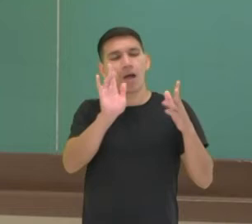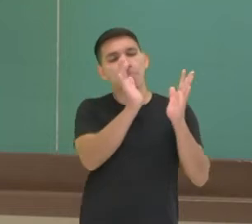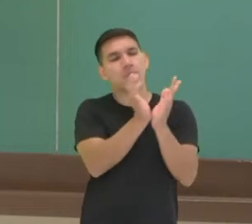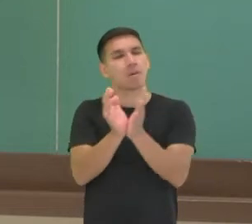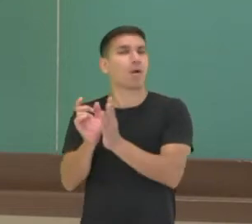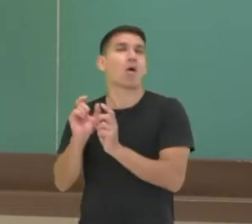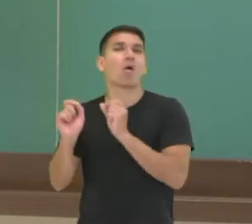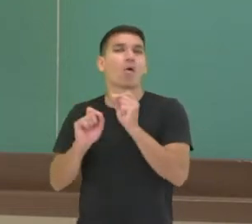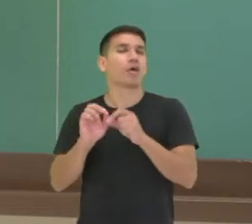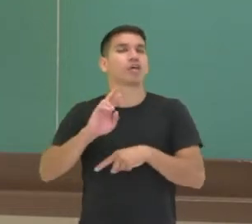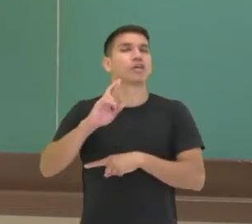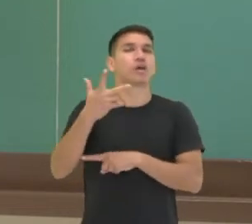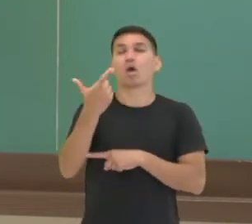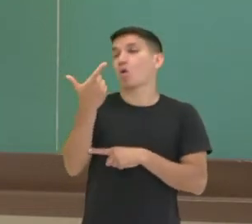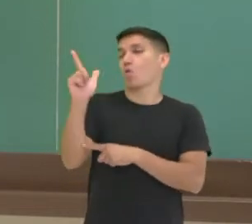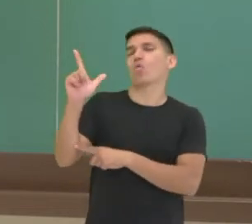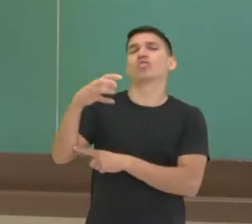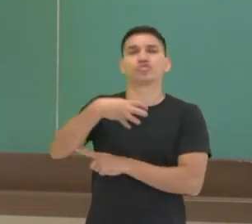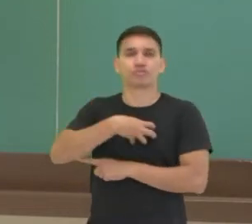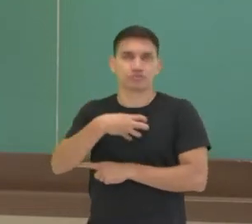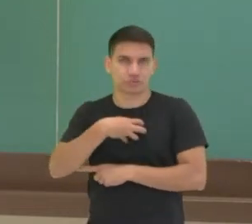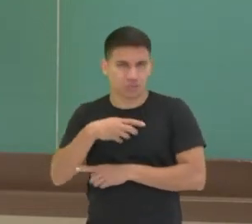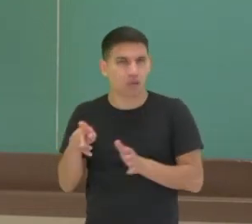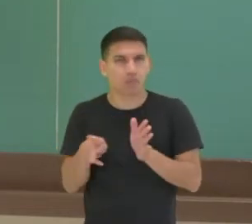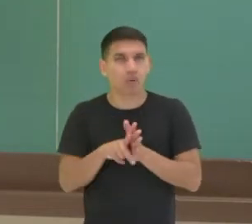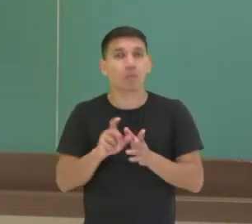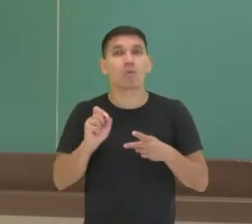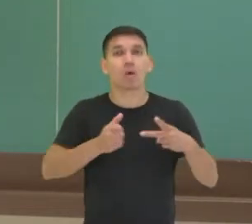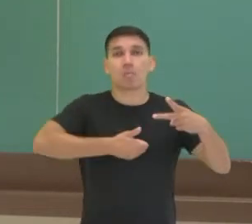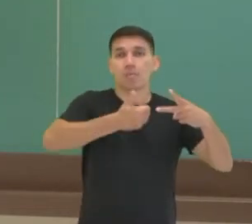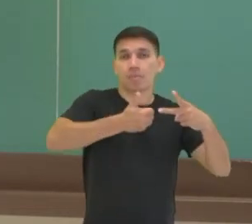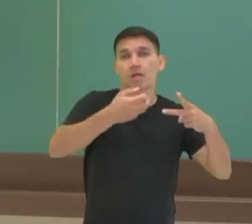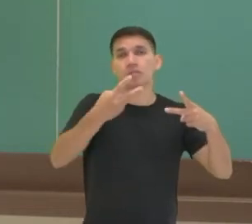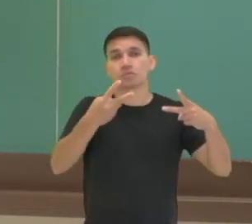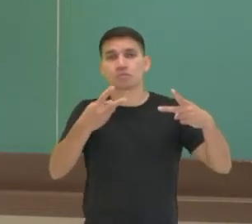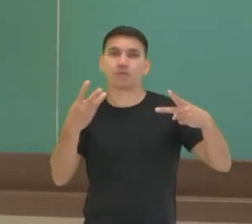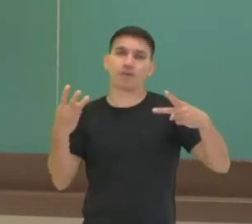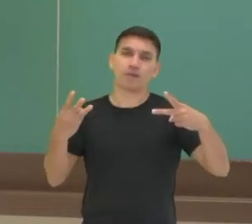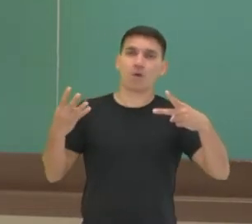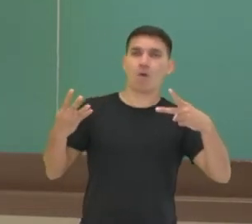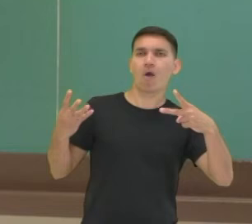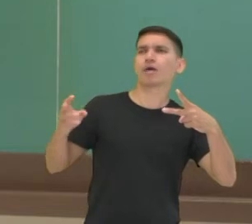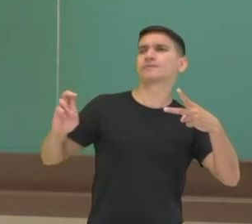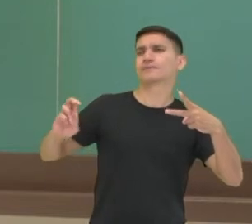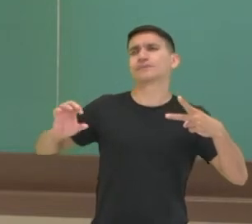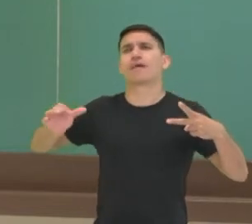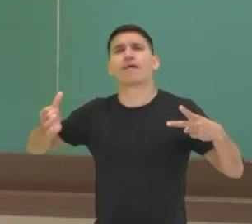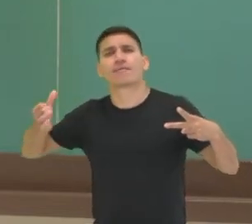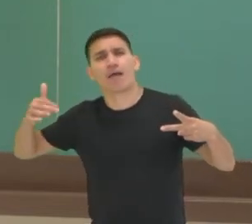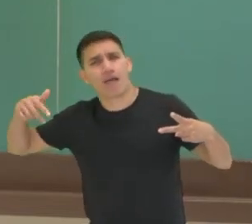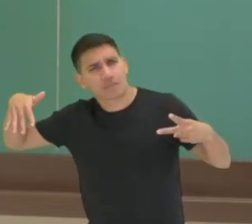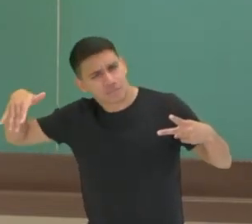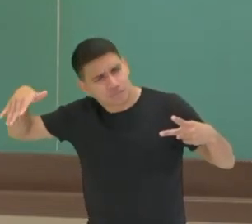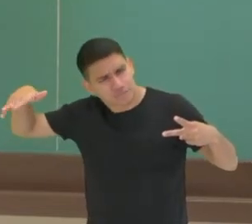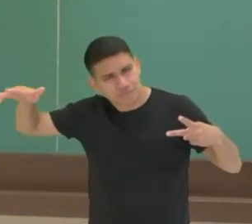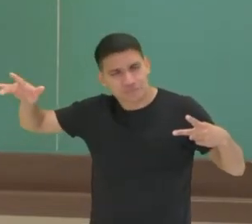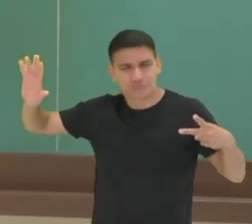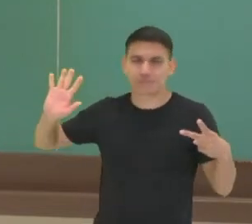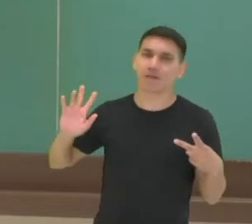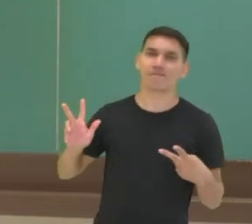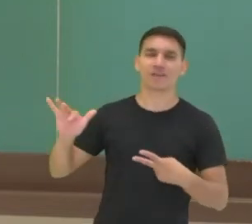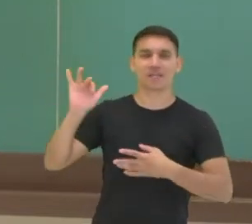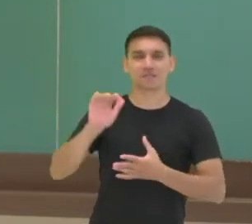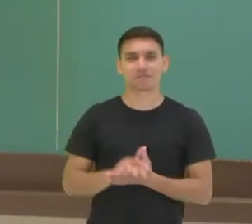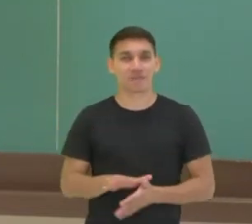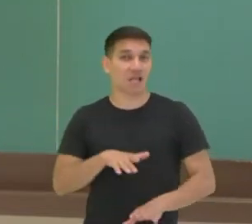de uma forma diferente dos cardinais, porque daí se apresenta por primeiro, segundo, terceiro, quarto, quinto, sexto, sétimo, oitavo e assim